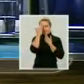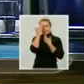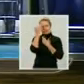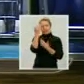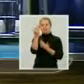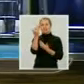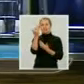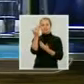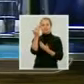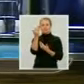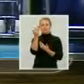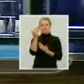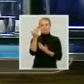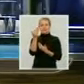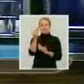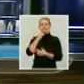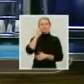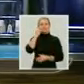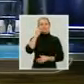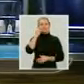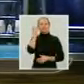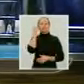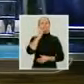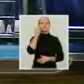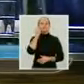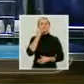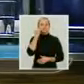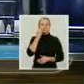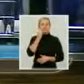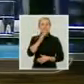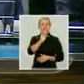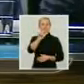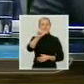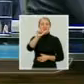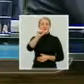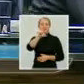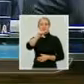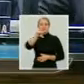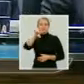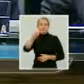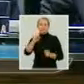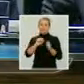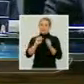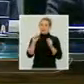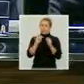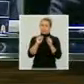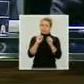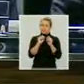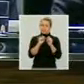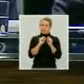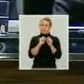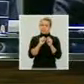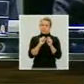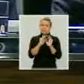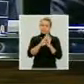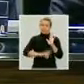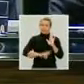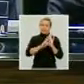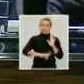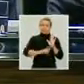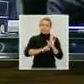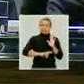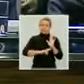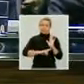ao senador Flávio Arnes, que foi o autor do requerimento que